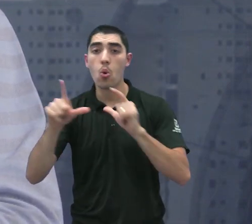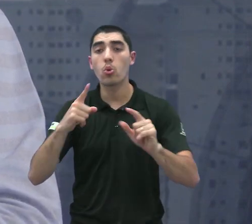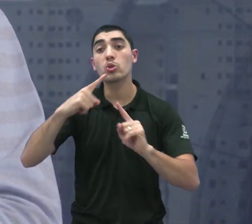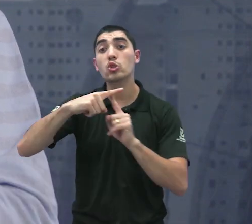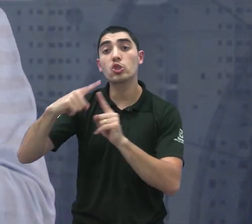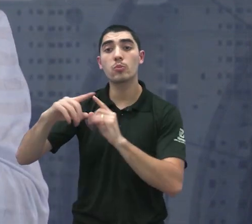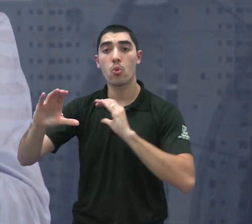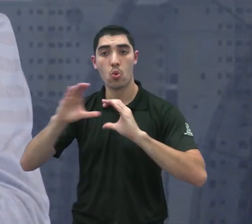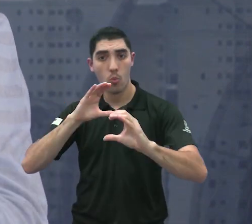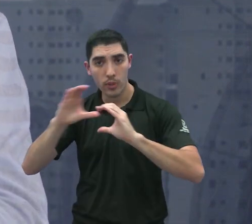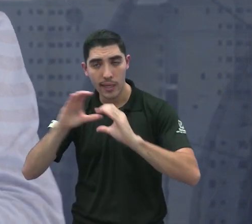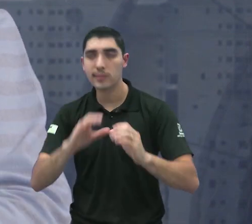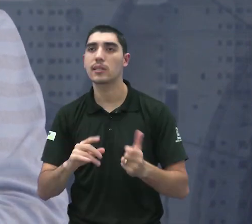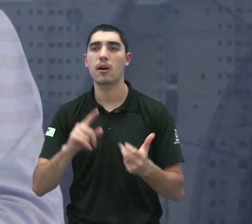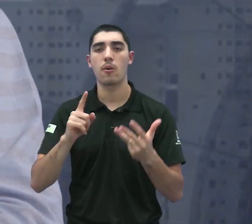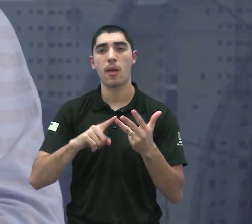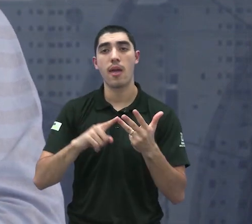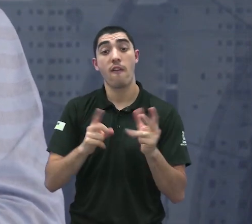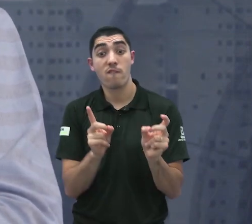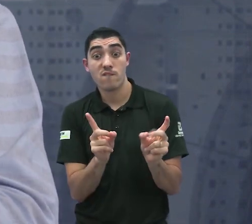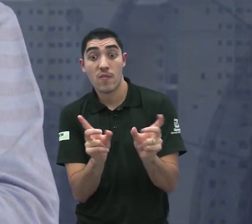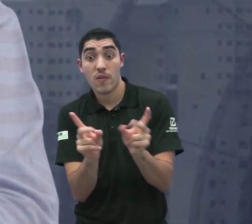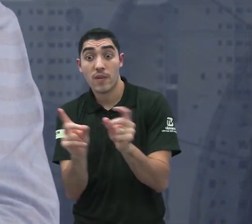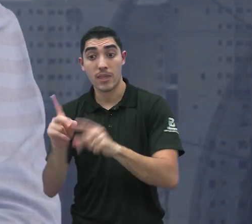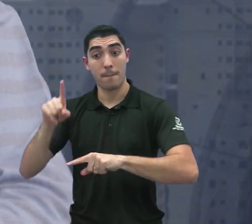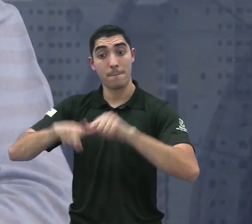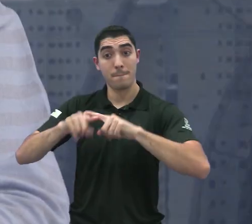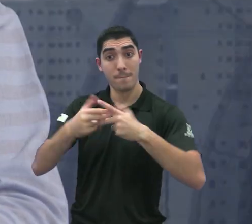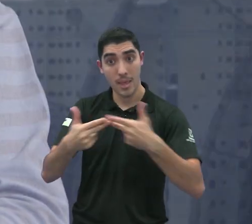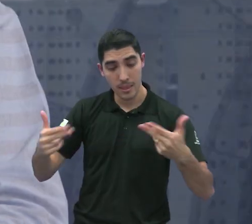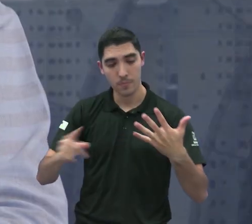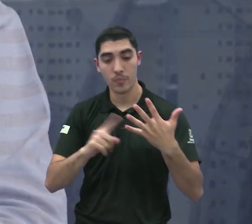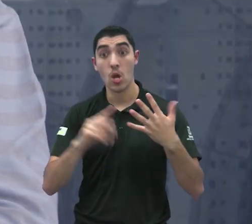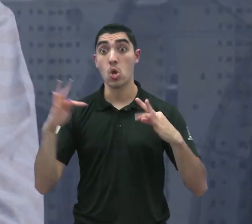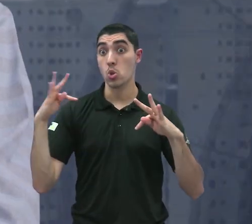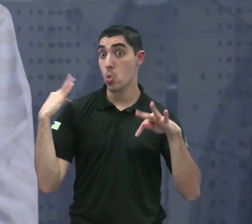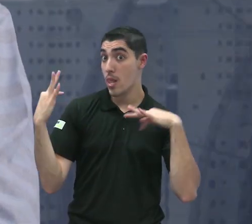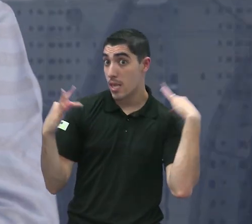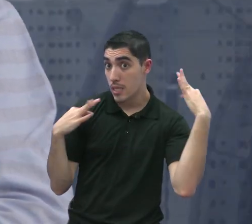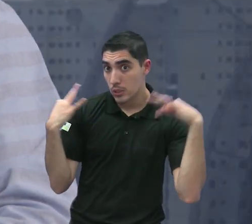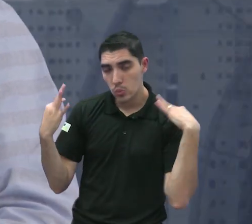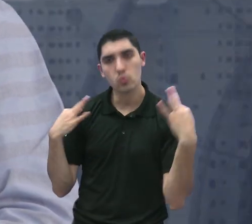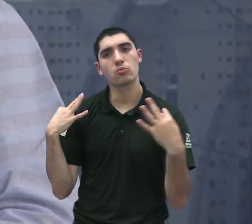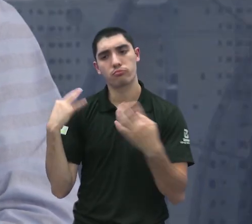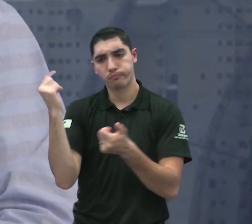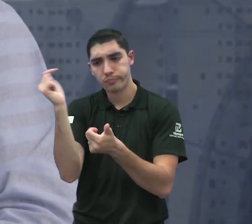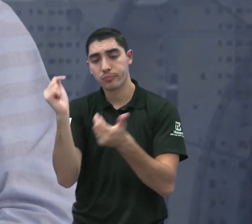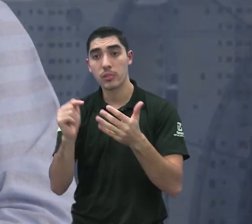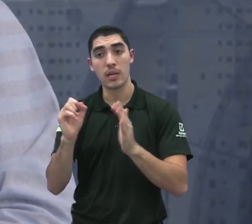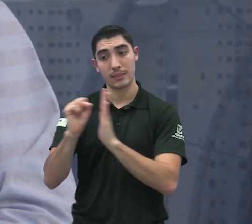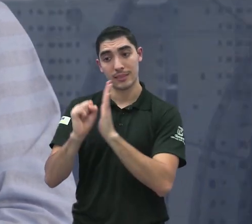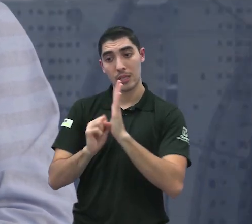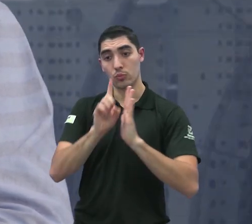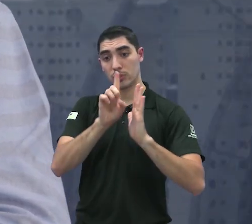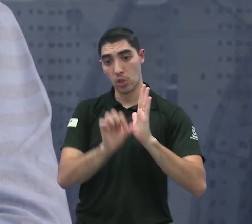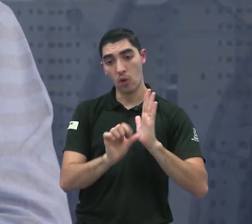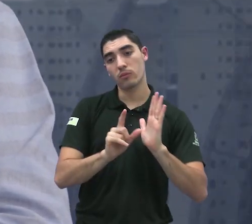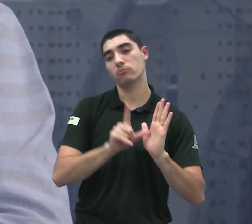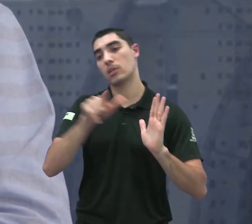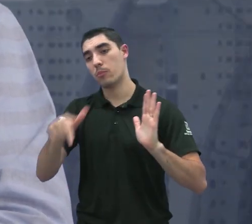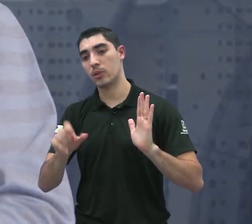crescimento do comércio, o crescimento também do turismo começa a ficar muito importante, da virada do século XIX para o século